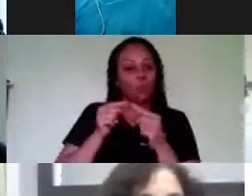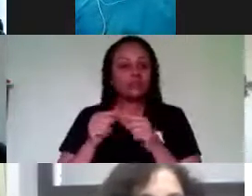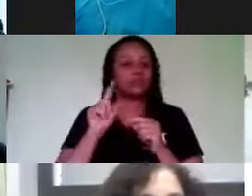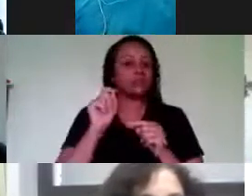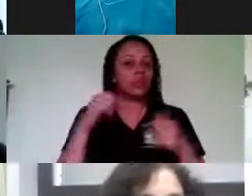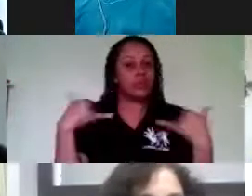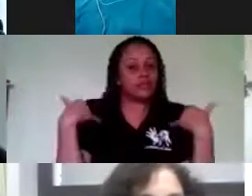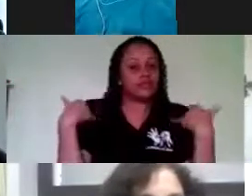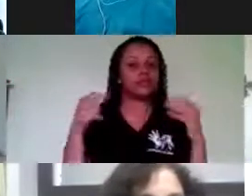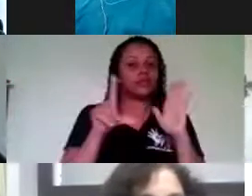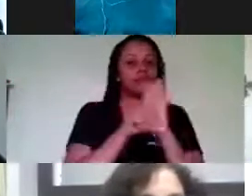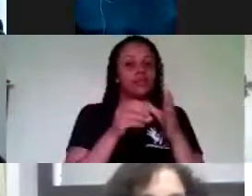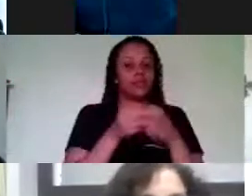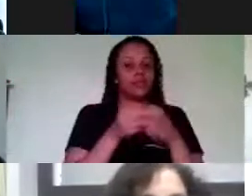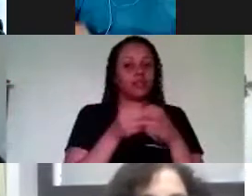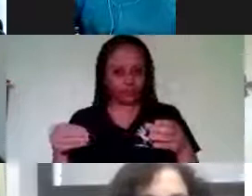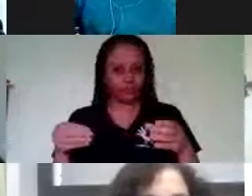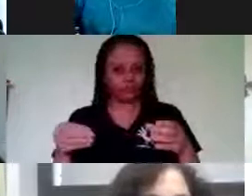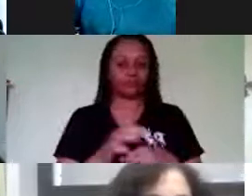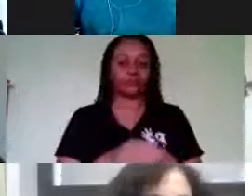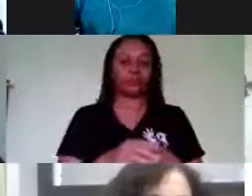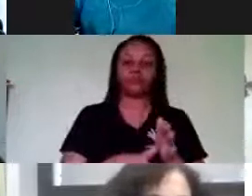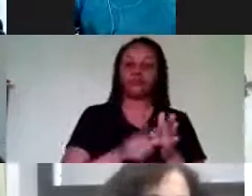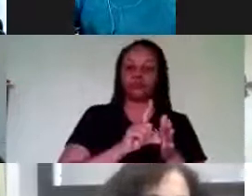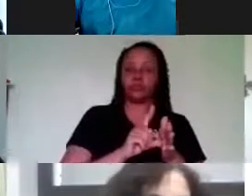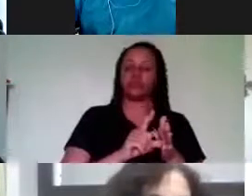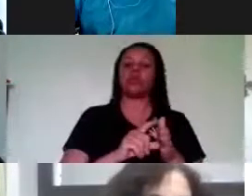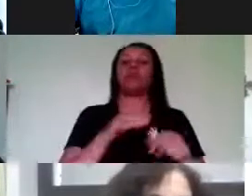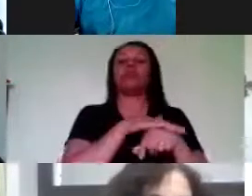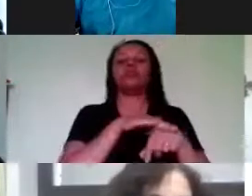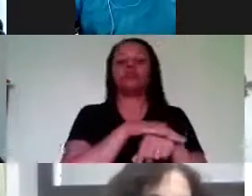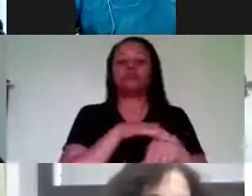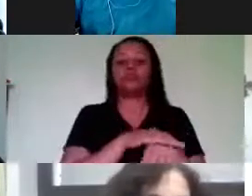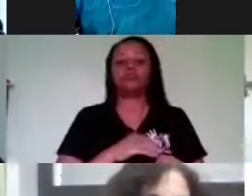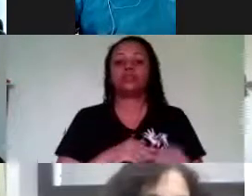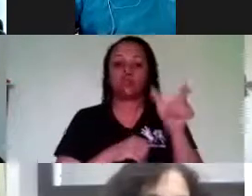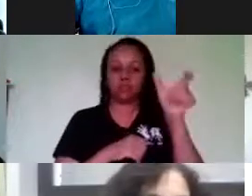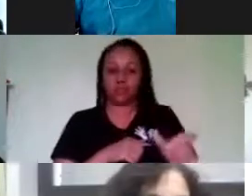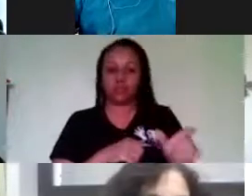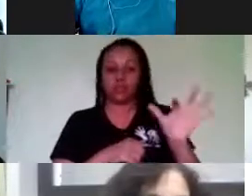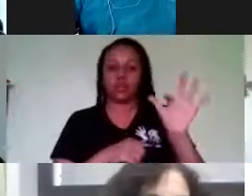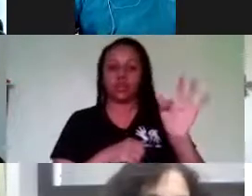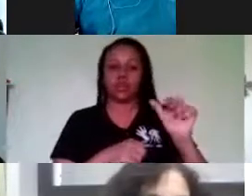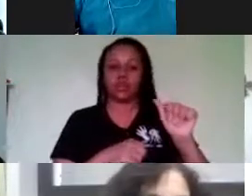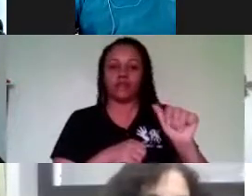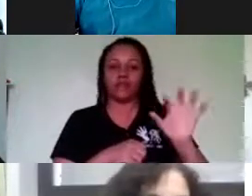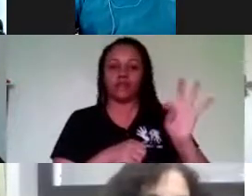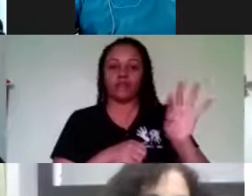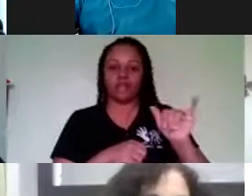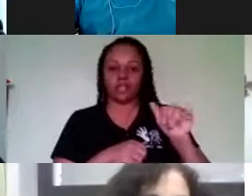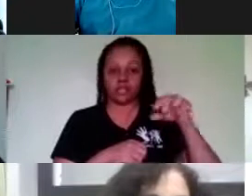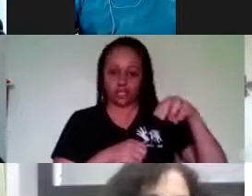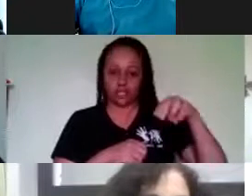com a Fátima e ela chamava a atenção para o fato de que nós vivemos muito de apagar